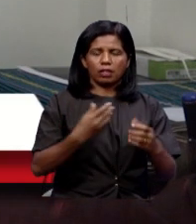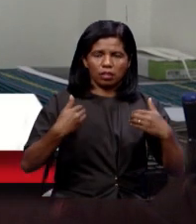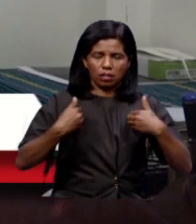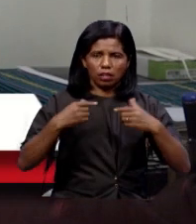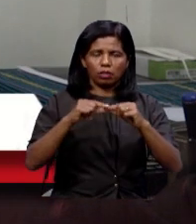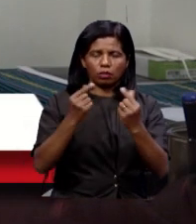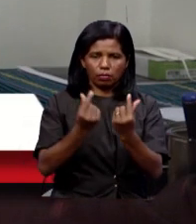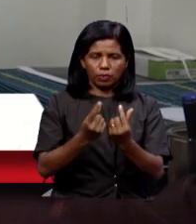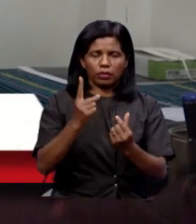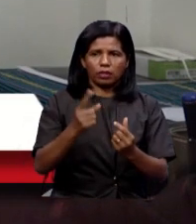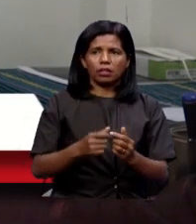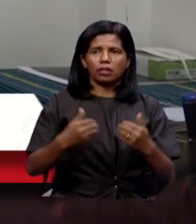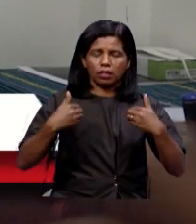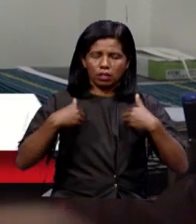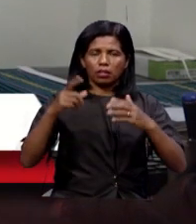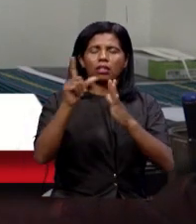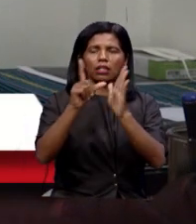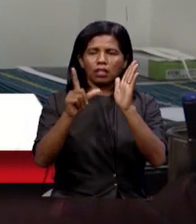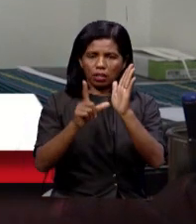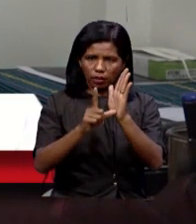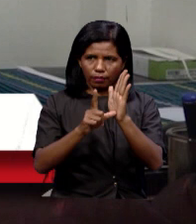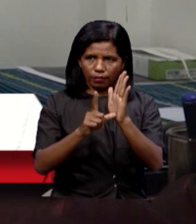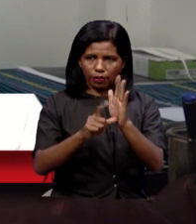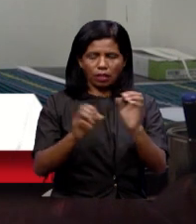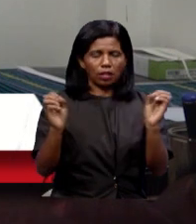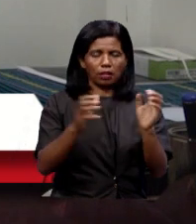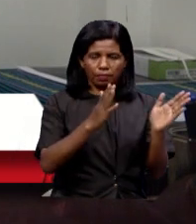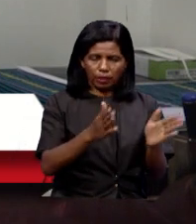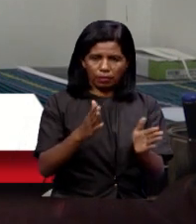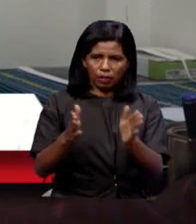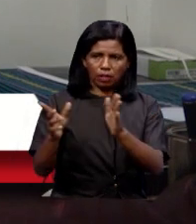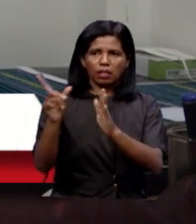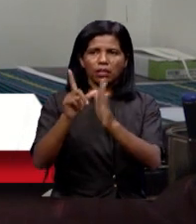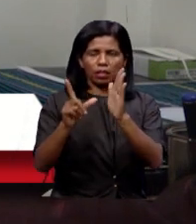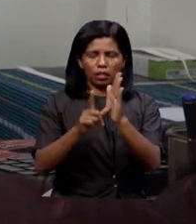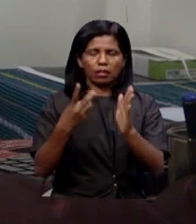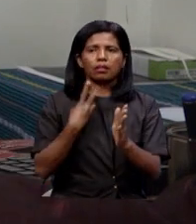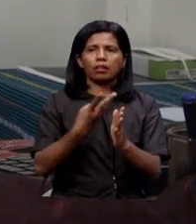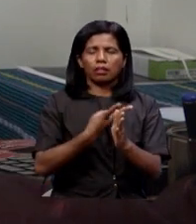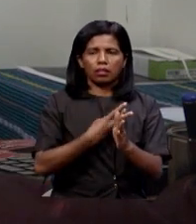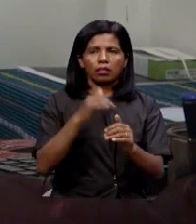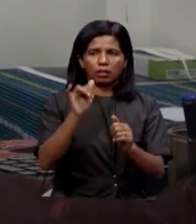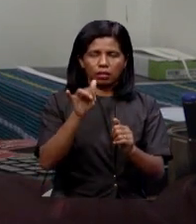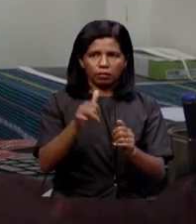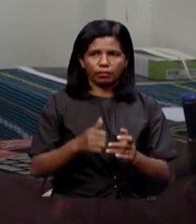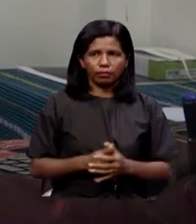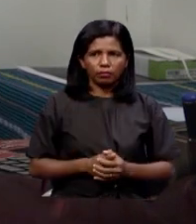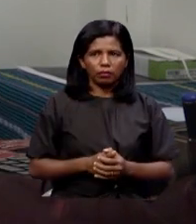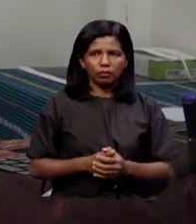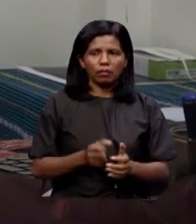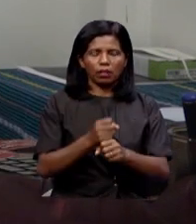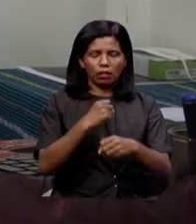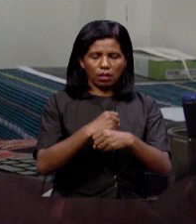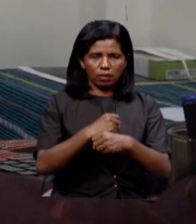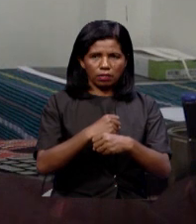ida, iha dunilei, maibe kumu ba, la preparona, preparona para ita to sing, ato halo ida ne maibe